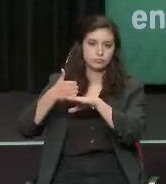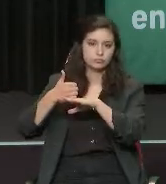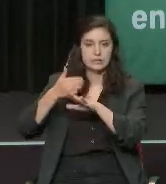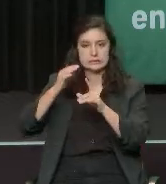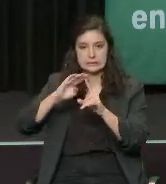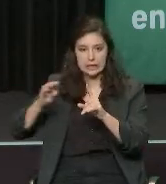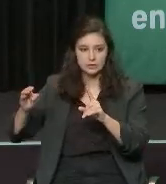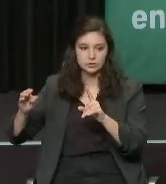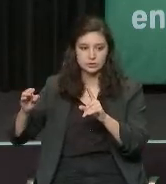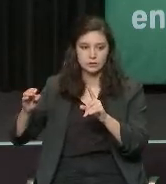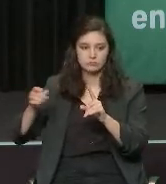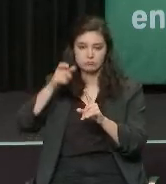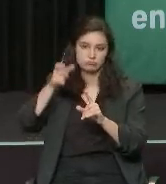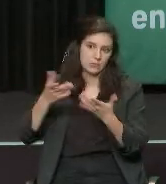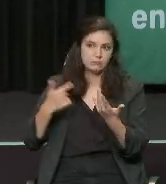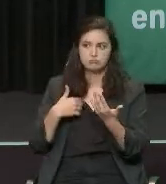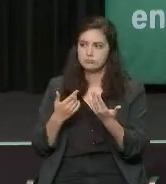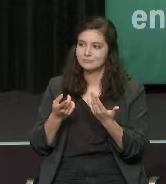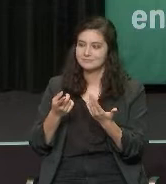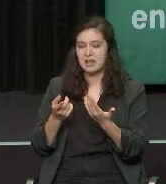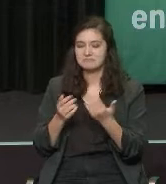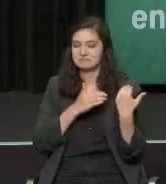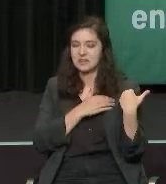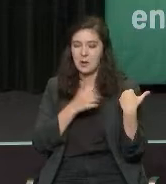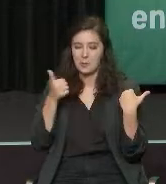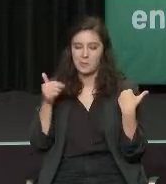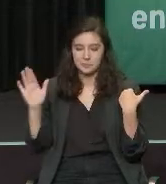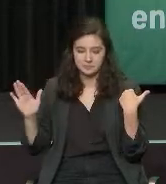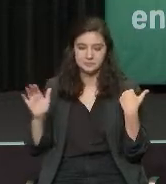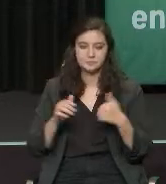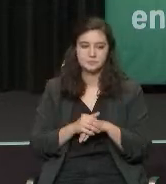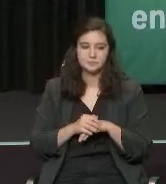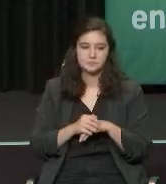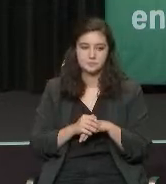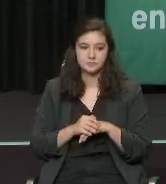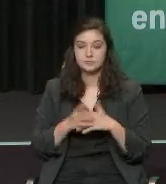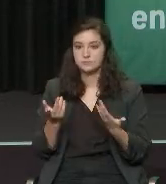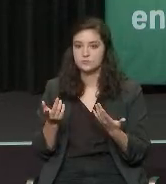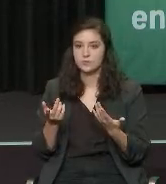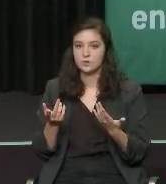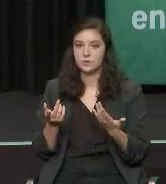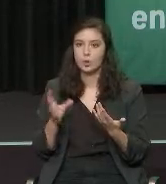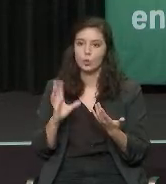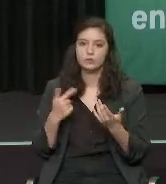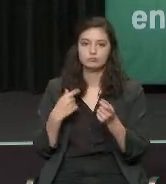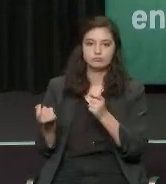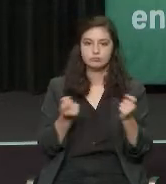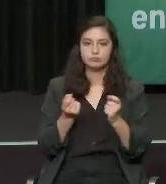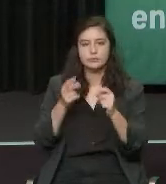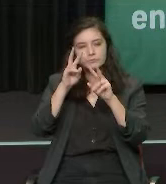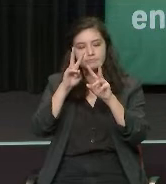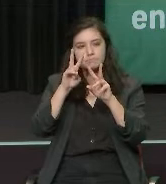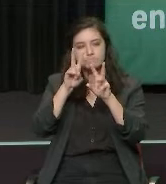disponibilizado para moderar este debate. Parece-me que estamos em muito boas mãos. Quando começamos